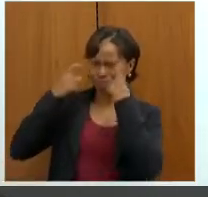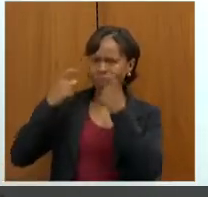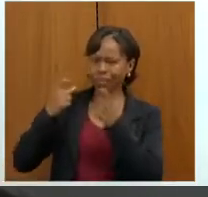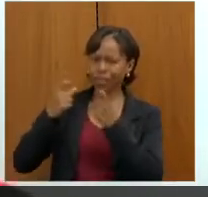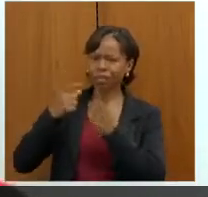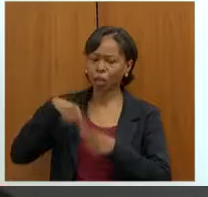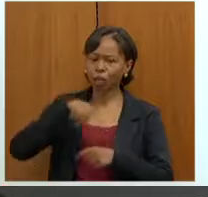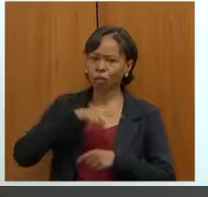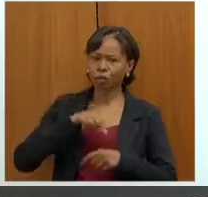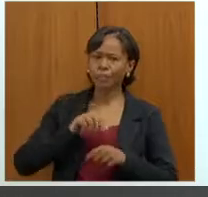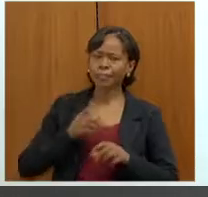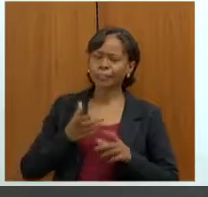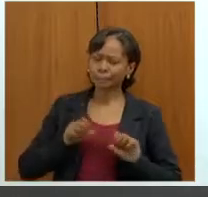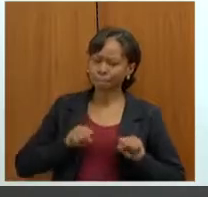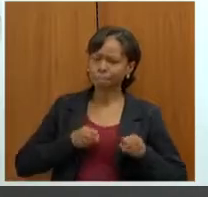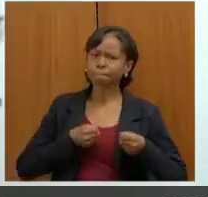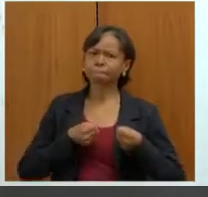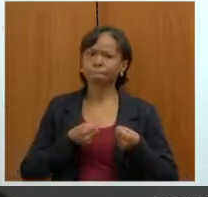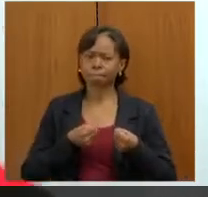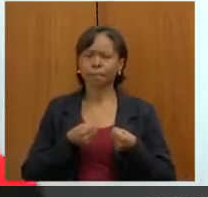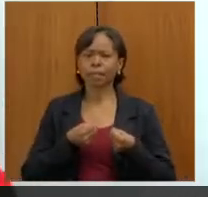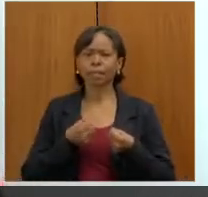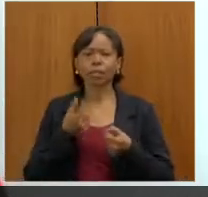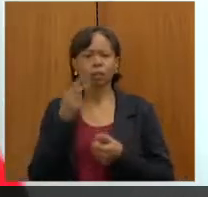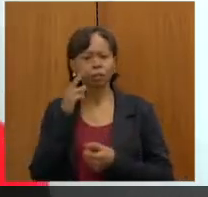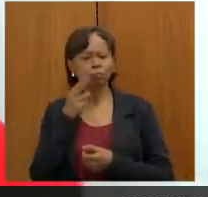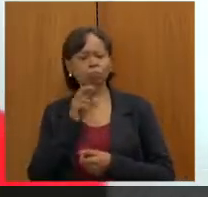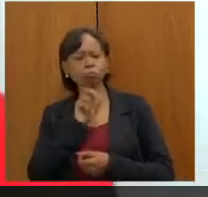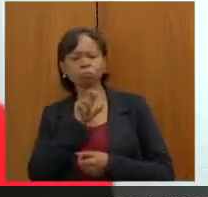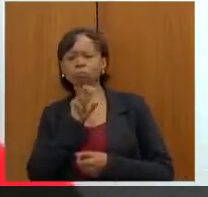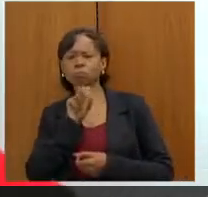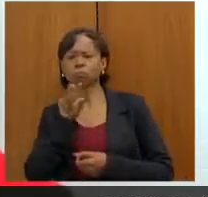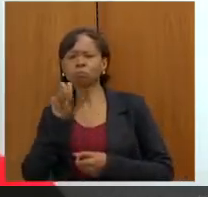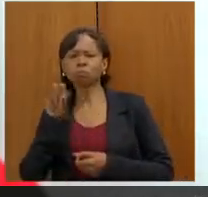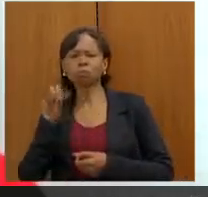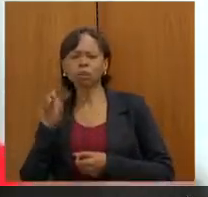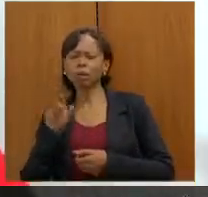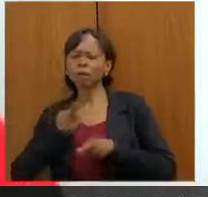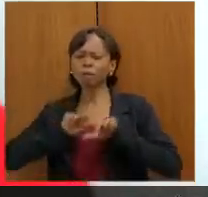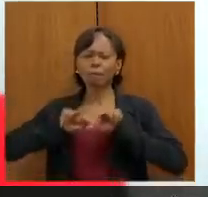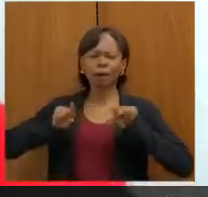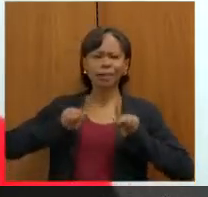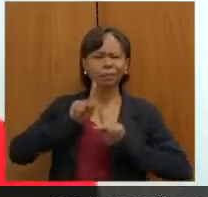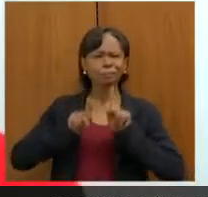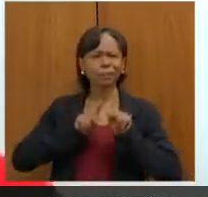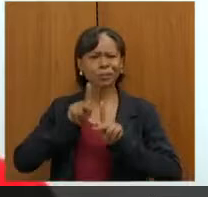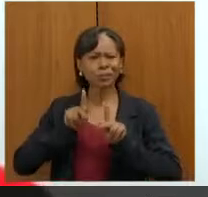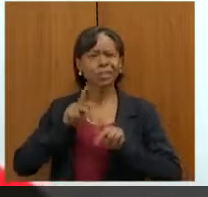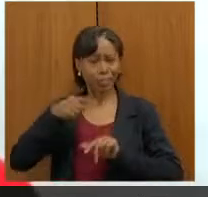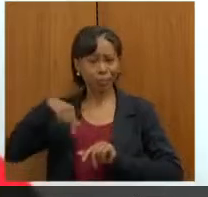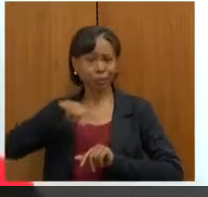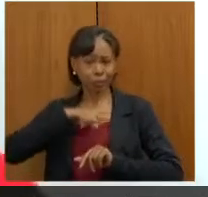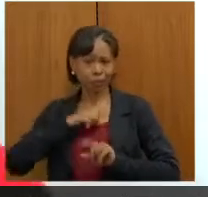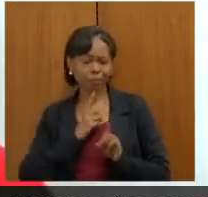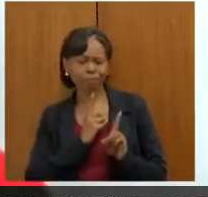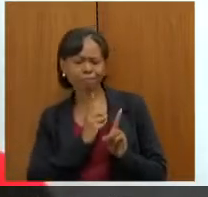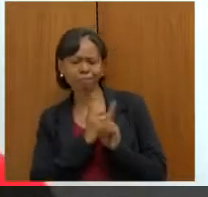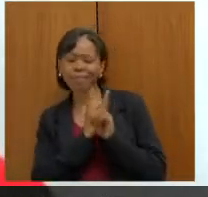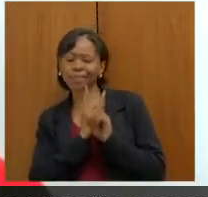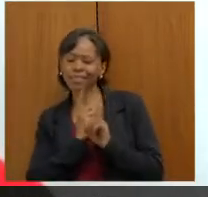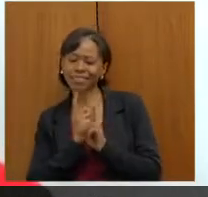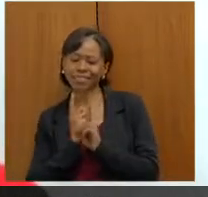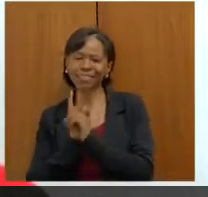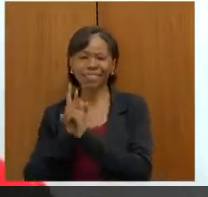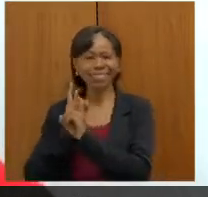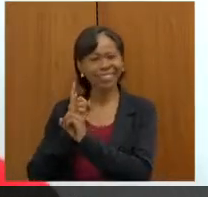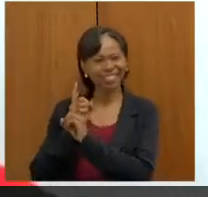Patrícia Aline de algumas pessoas a Marli se algum eu tô vendo aqui que a gente já se encontra em vários de Barro né